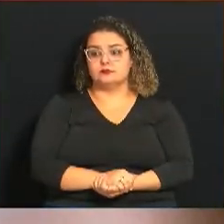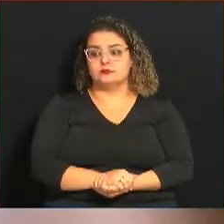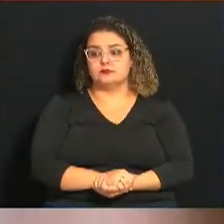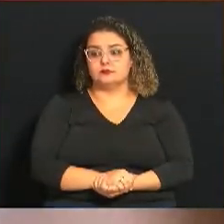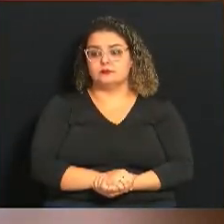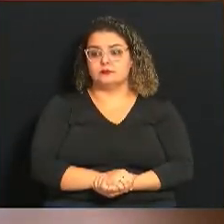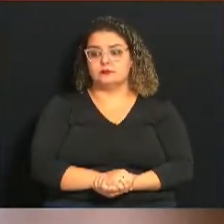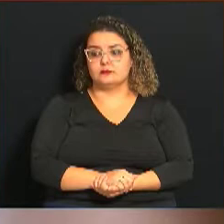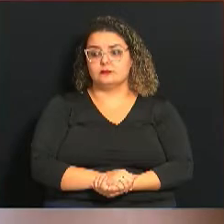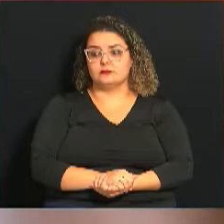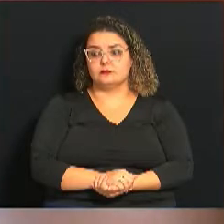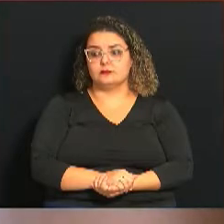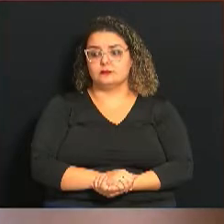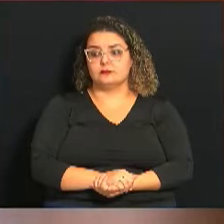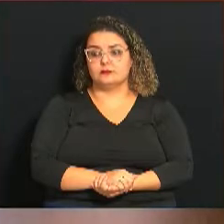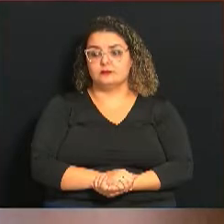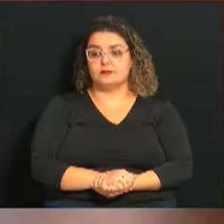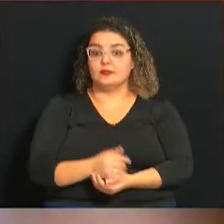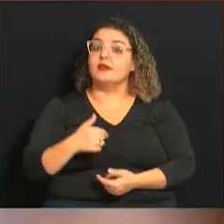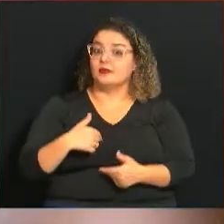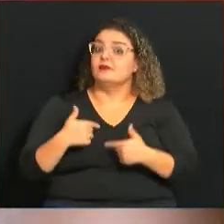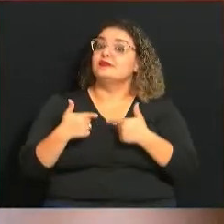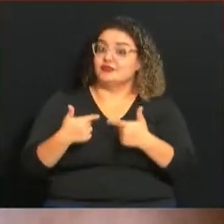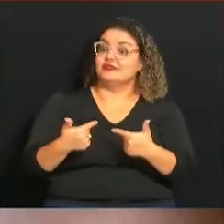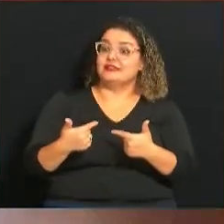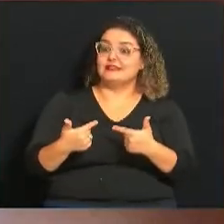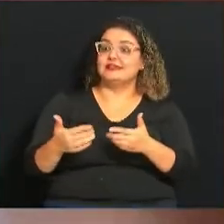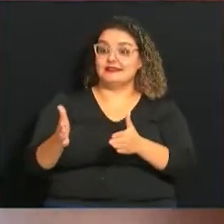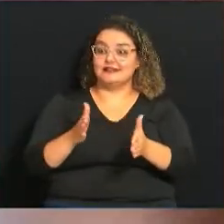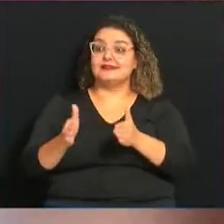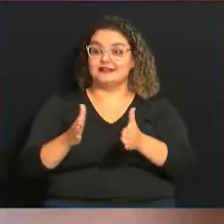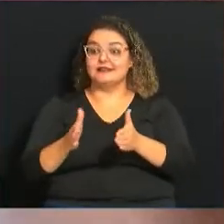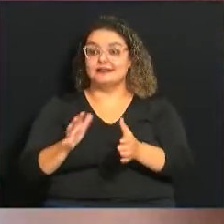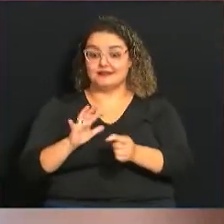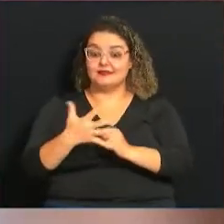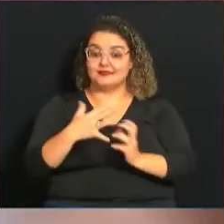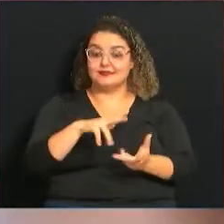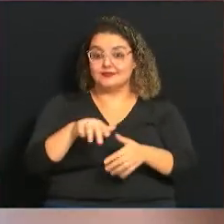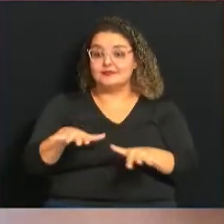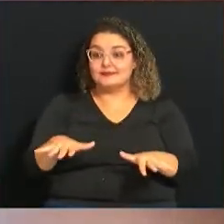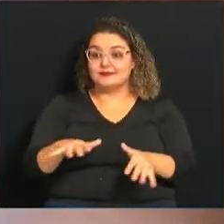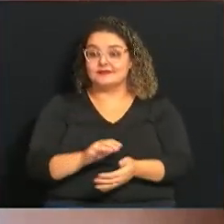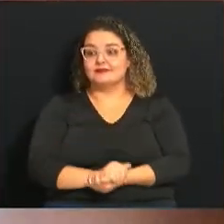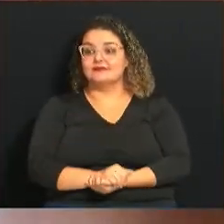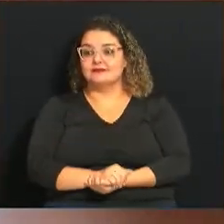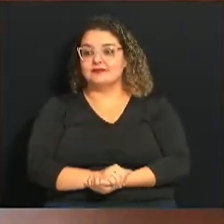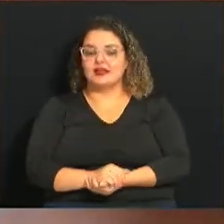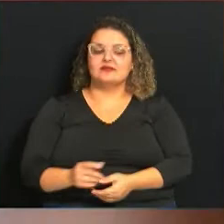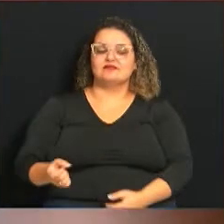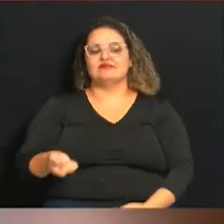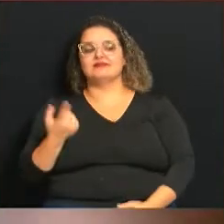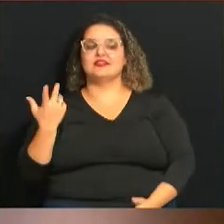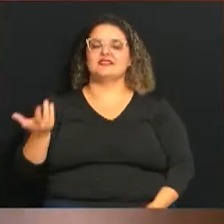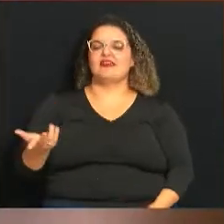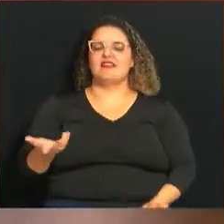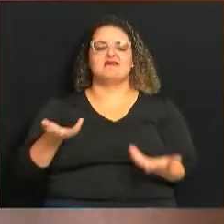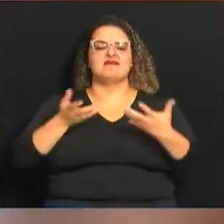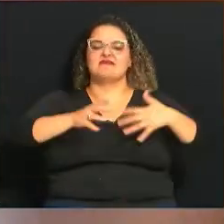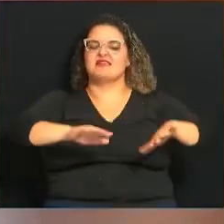até reconheço que eu fui bem chata durante aquele tempo, meio rebeldona, assim, não querendo